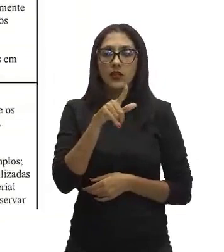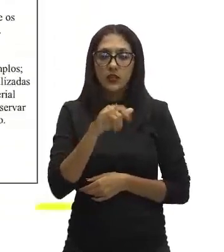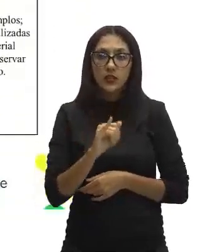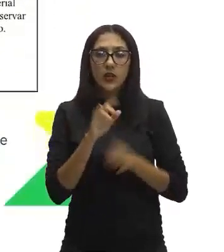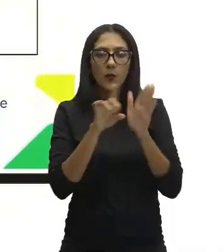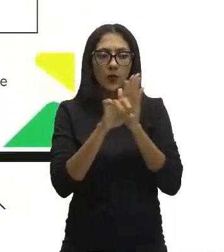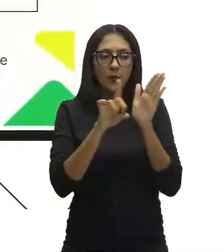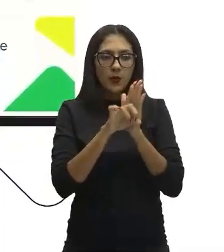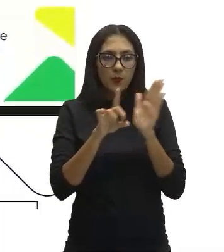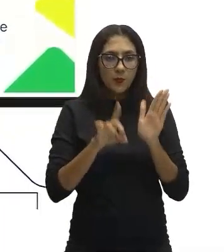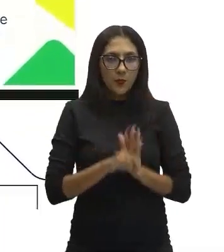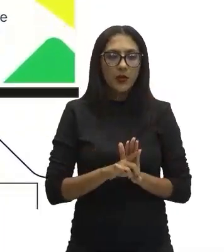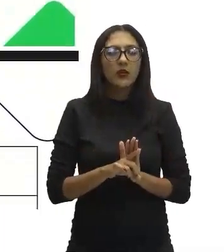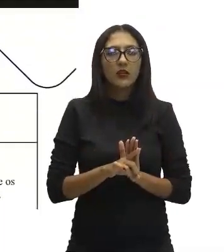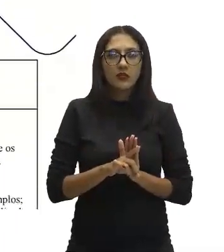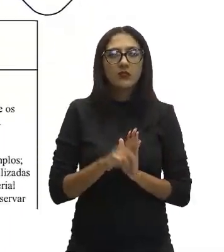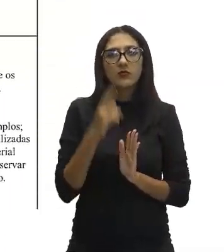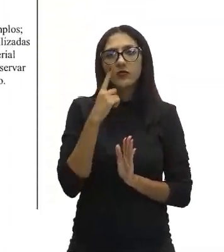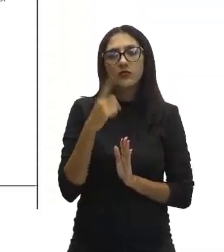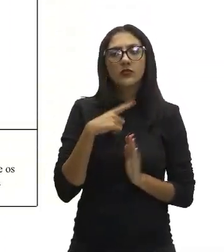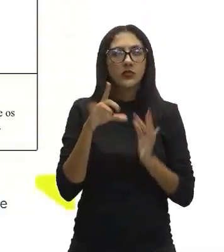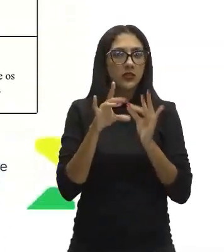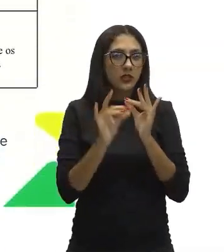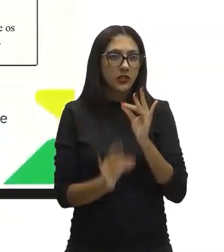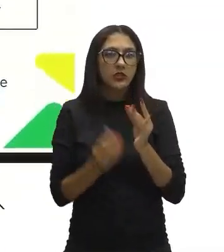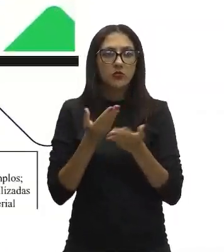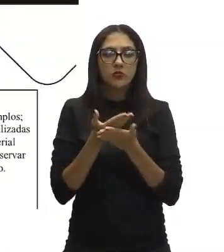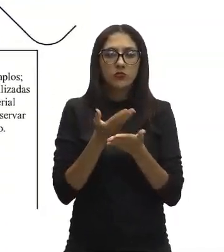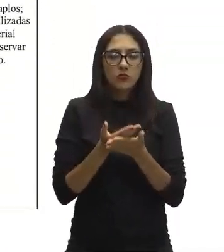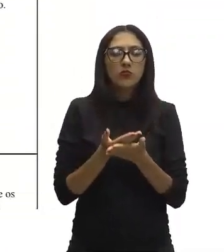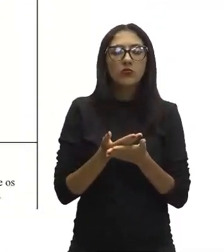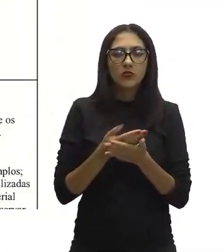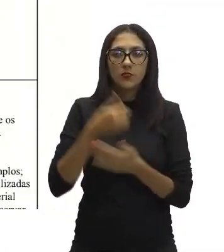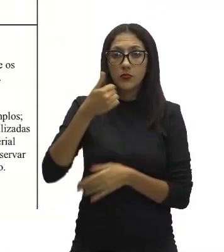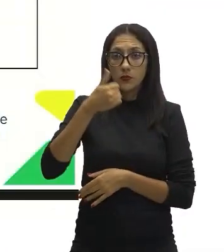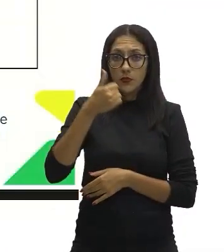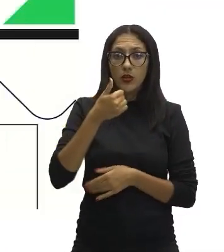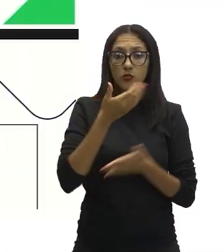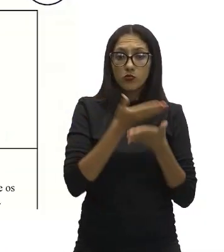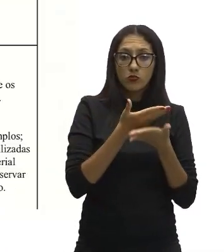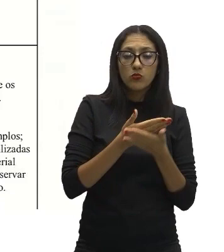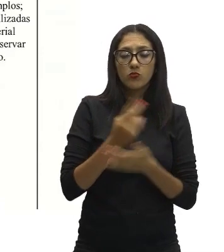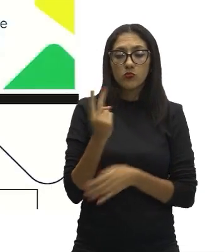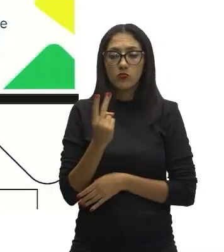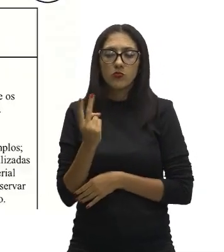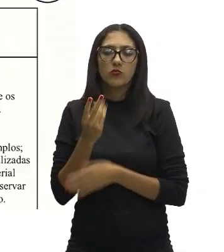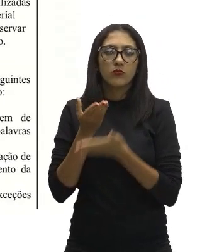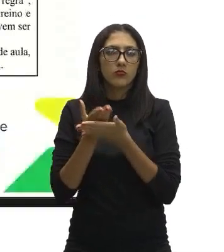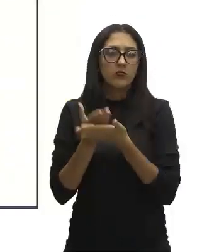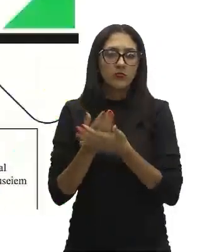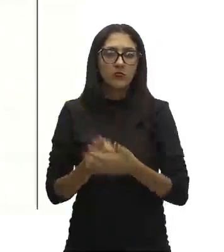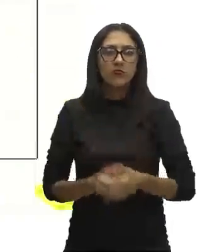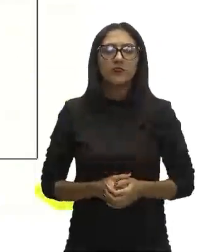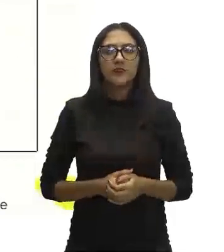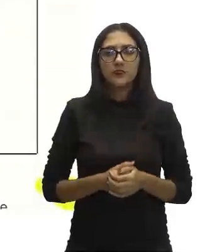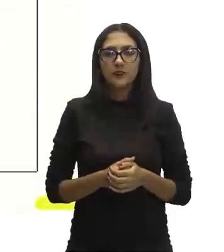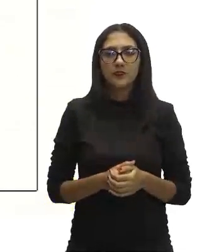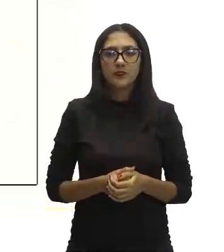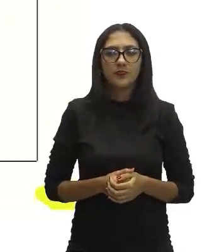aula 1, tá? O primeiro momento da aula, o segundo momento da aula. A gente tem